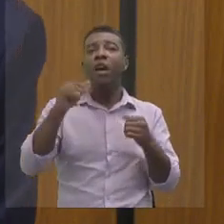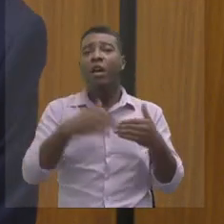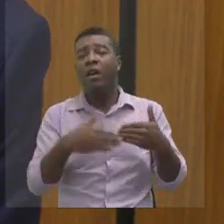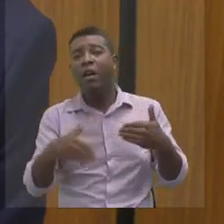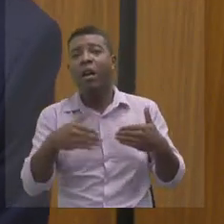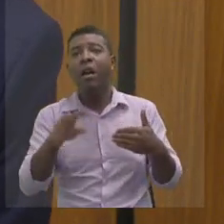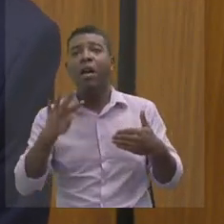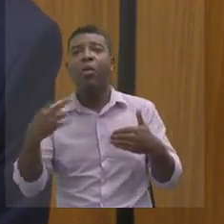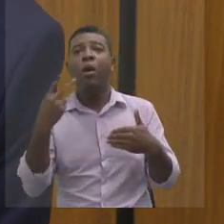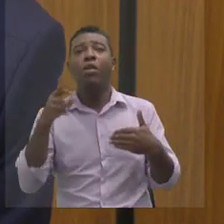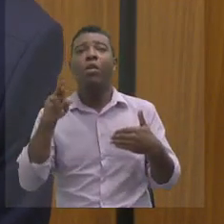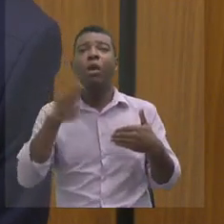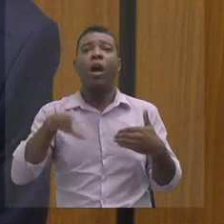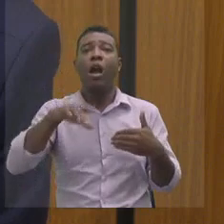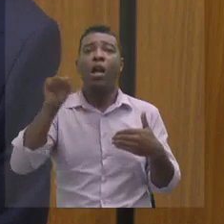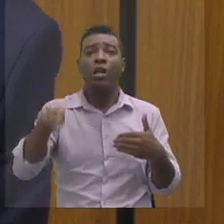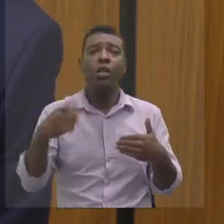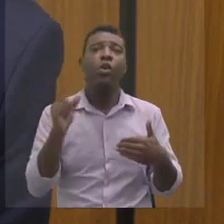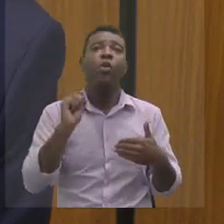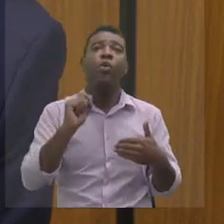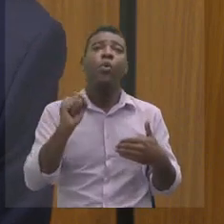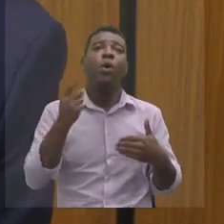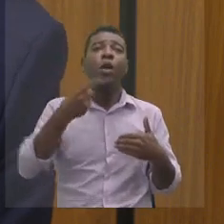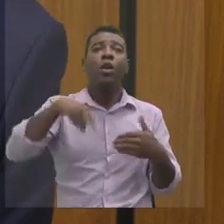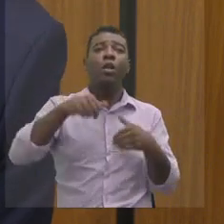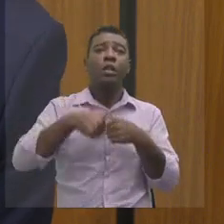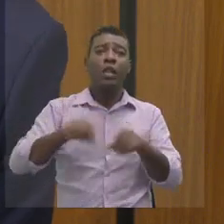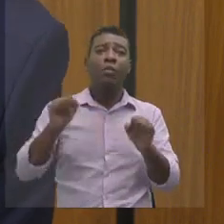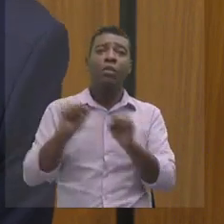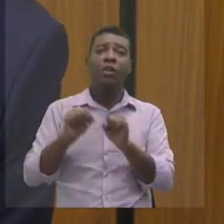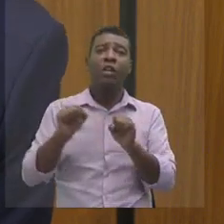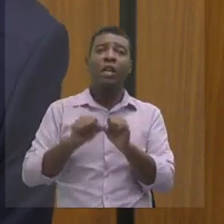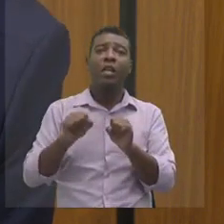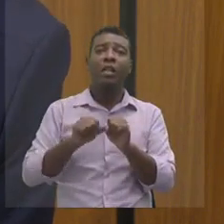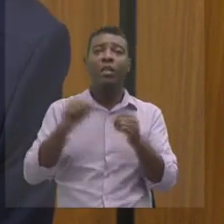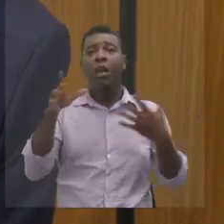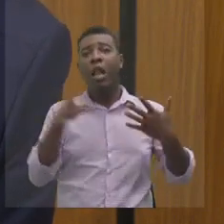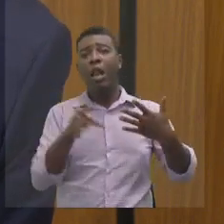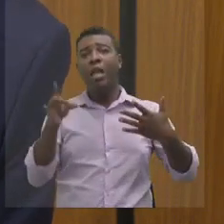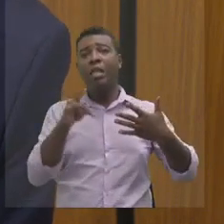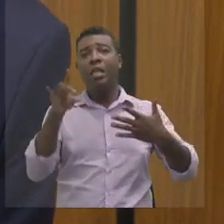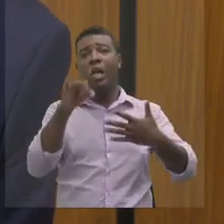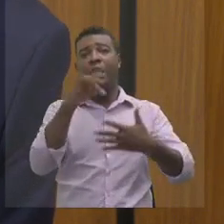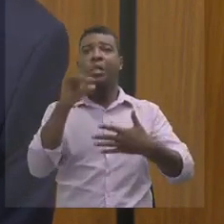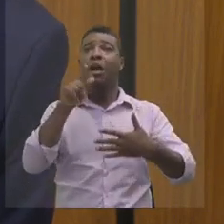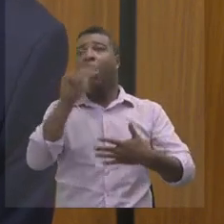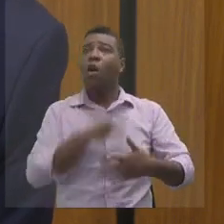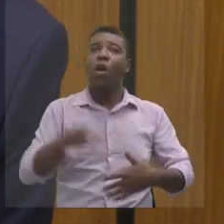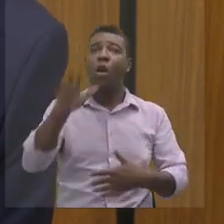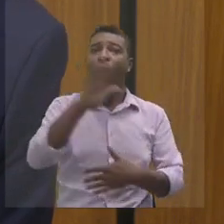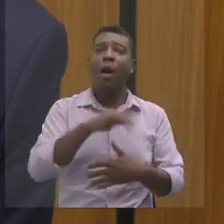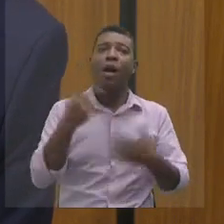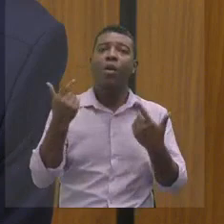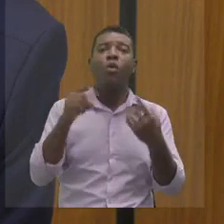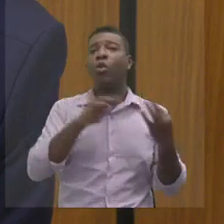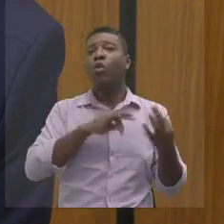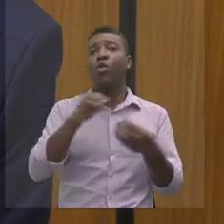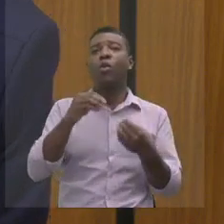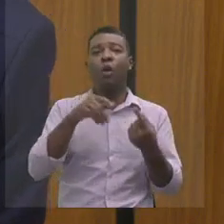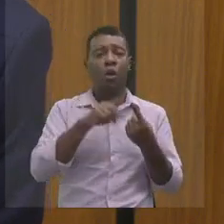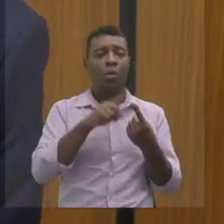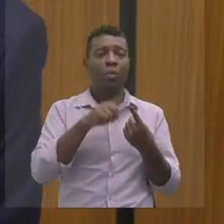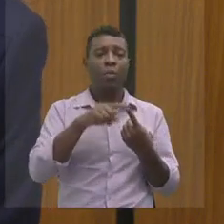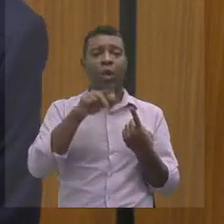em quatro regionais em que a gente está fazendo a licitação global de todos os pontos críticos estão na regional de Ponte Nova mas o Mirim Coronel